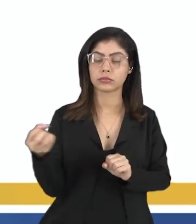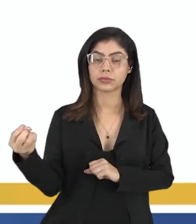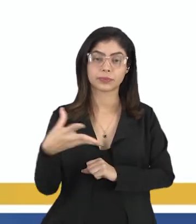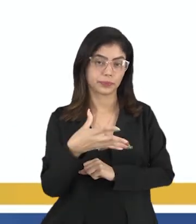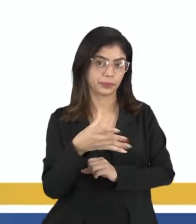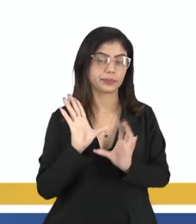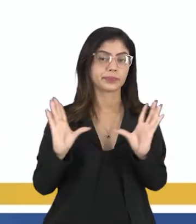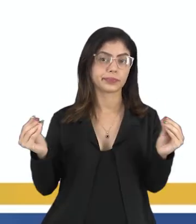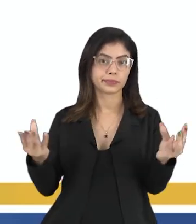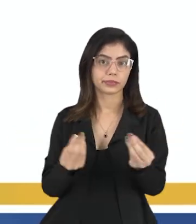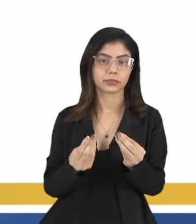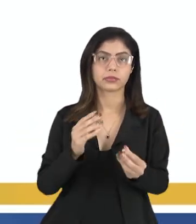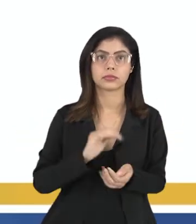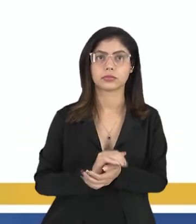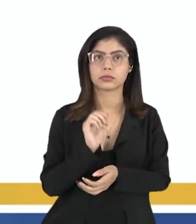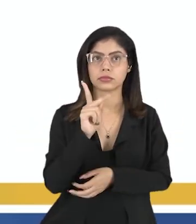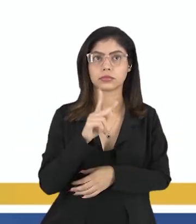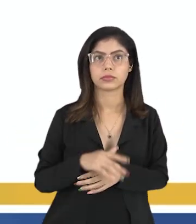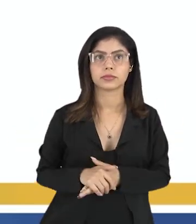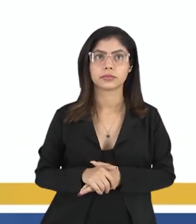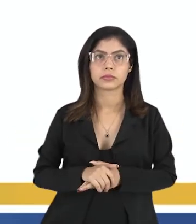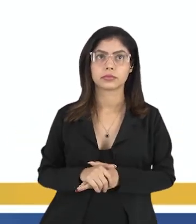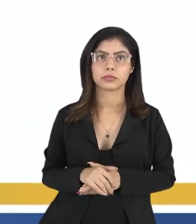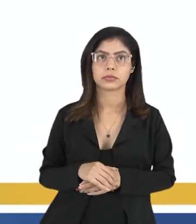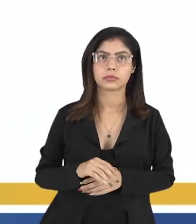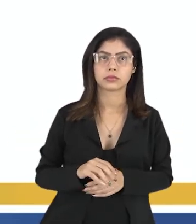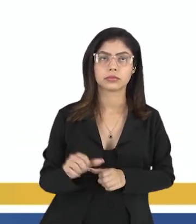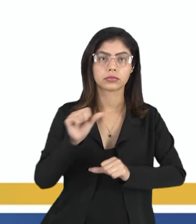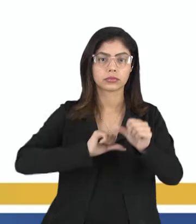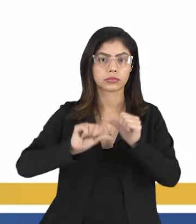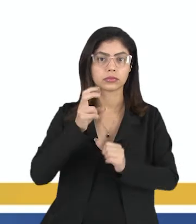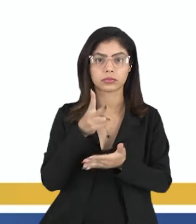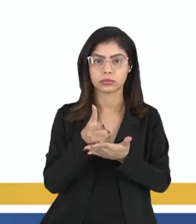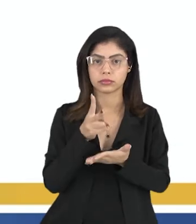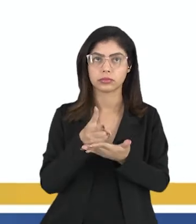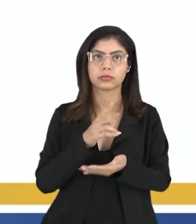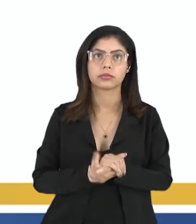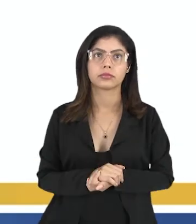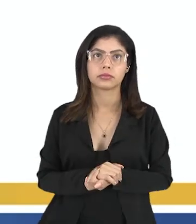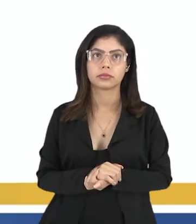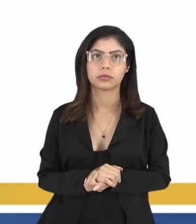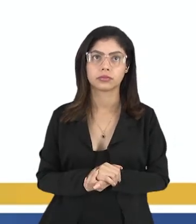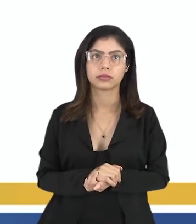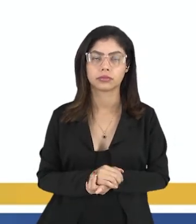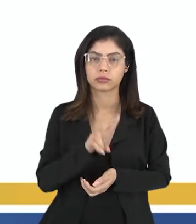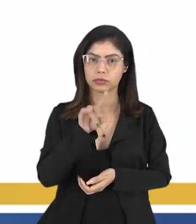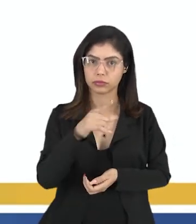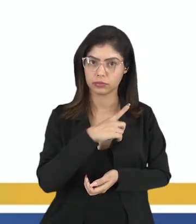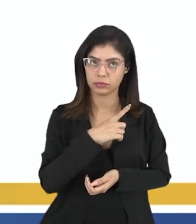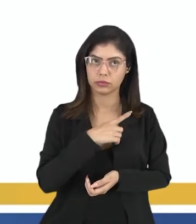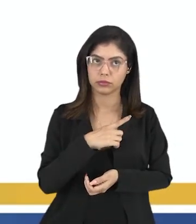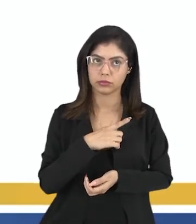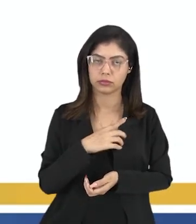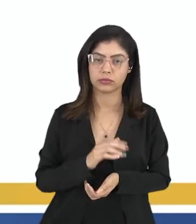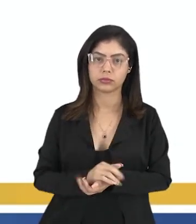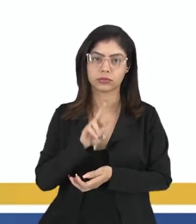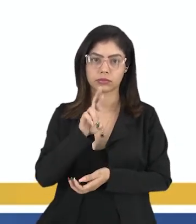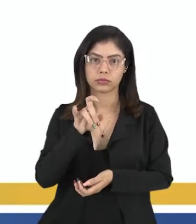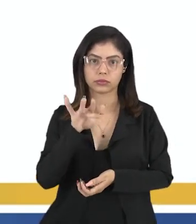nova substância composta, ok? Então a reação de dupla troca sempre, gente, sempre, tá? Você vai ter no lado